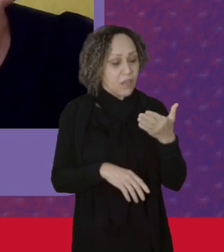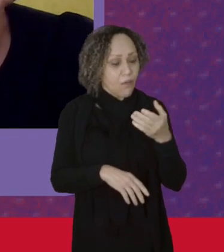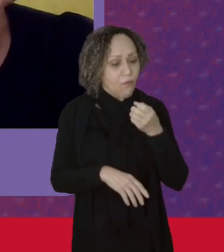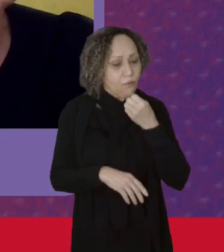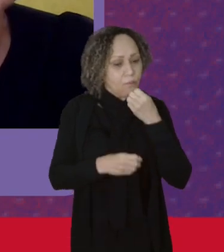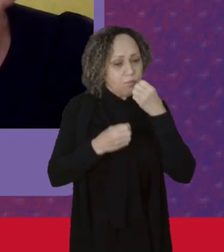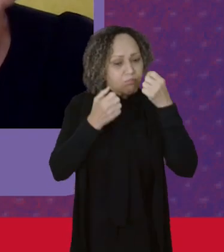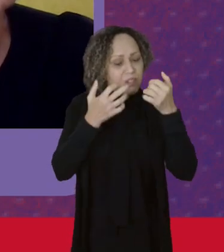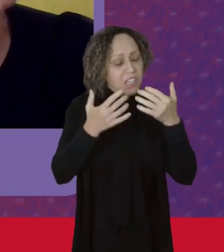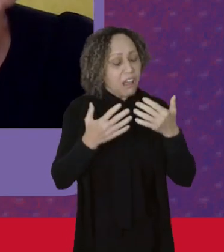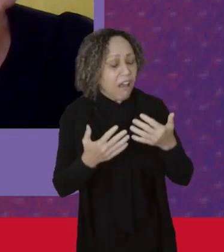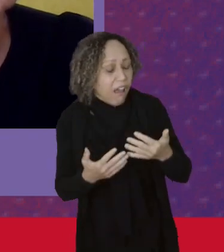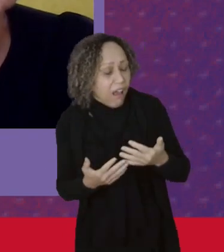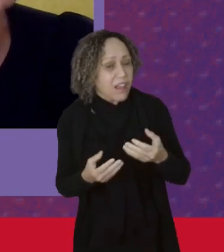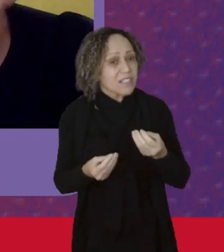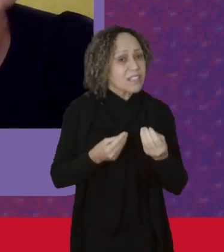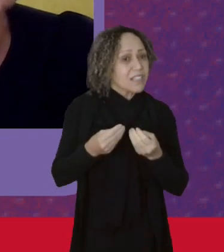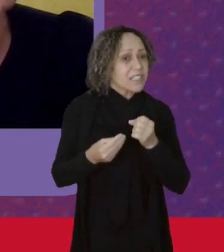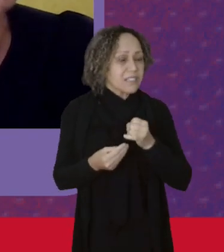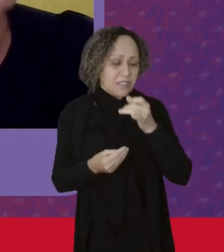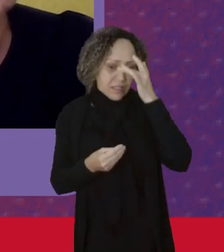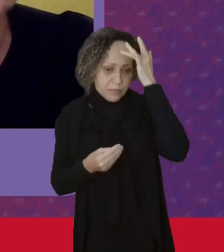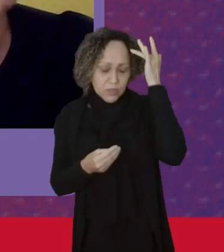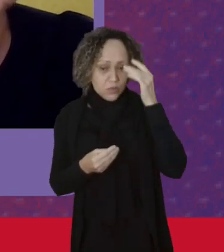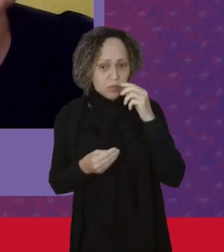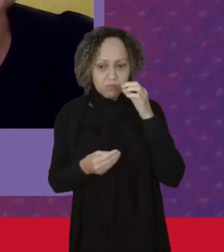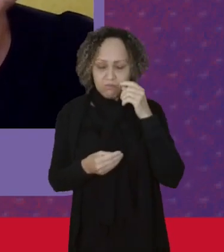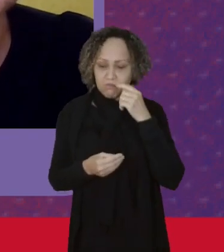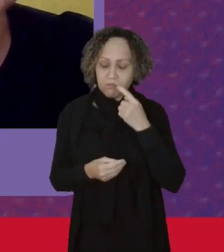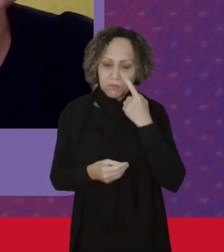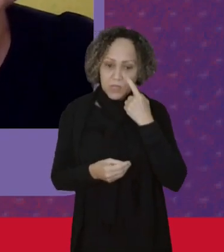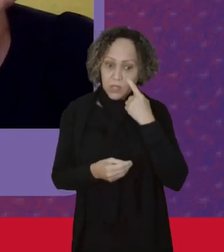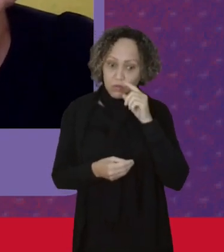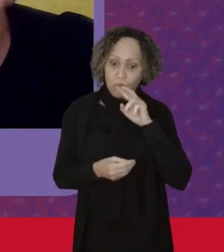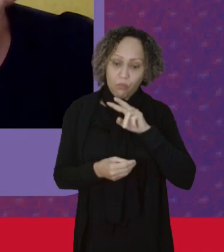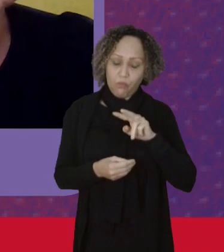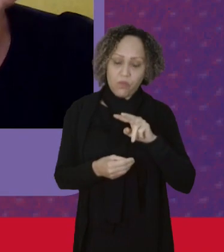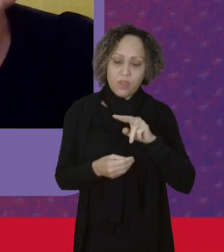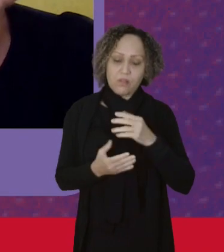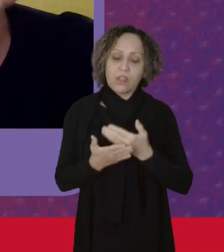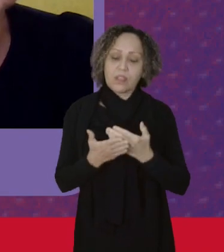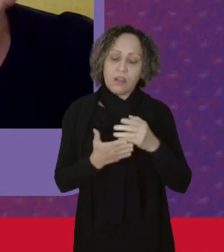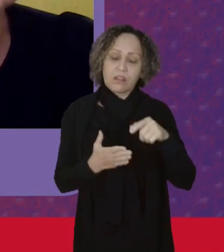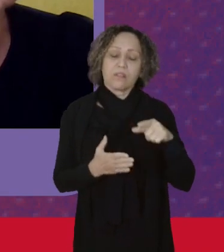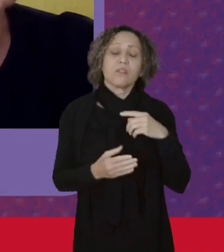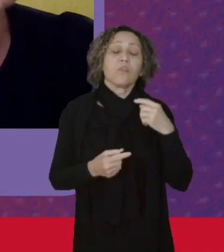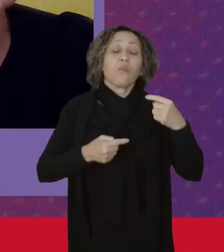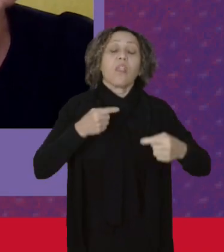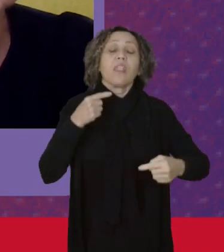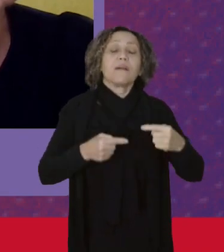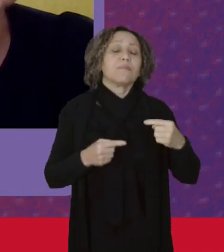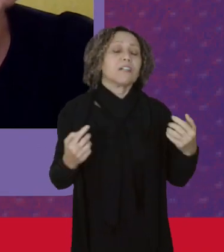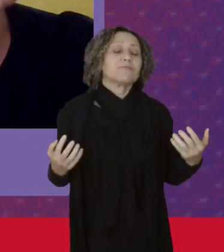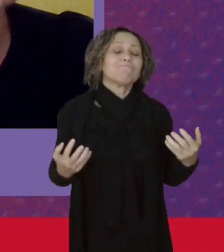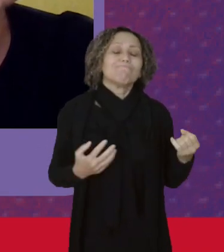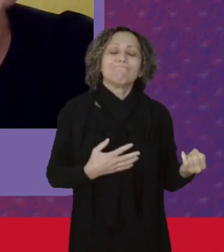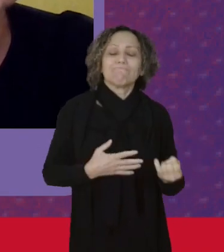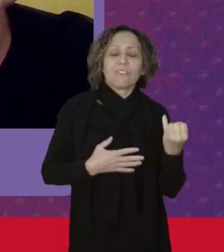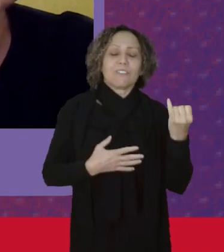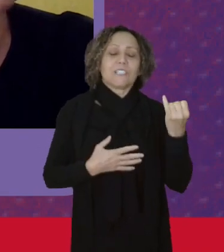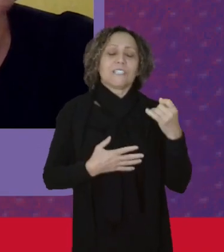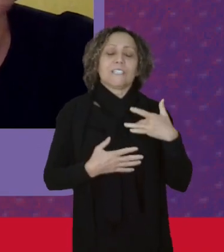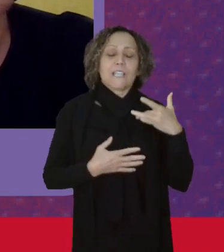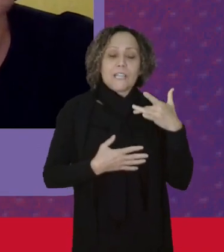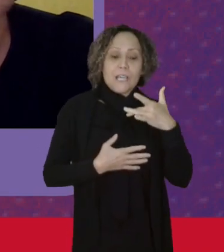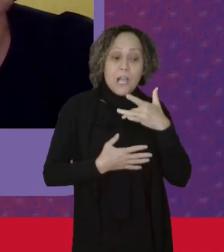nas aulas, e que acho que é um ponto bem importante do nosso debate de saúde integral da mulher. Então,